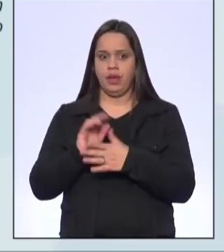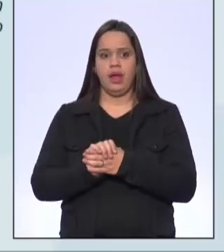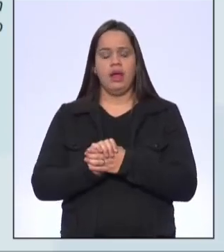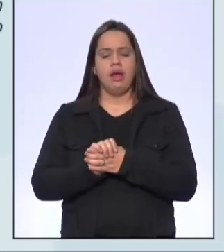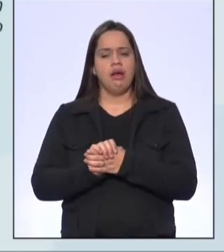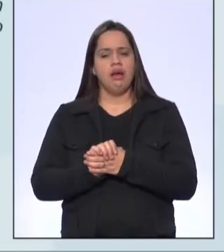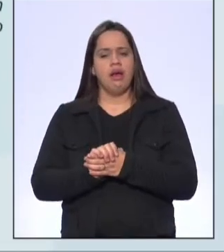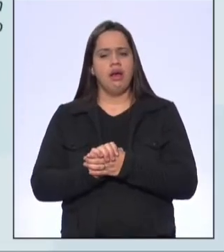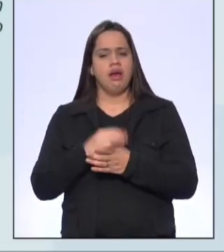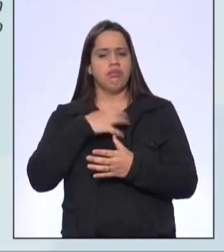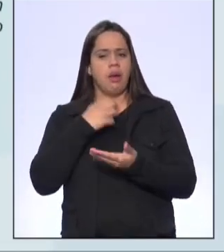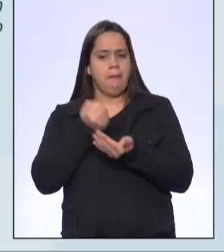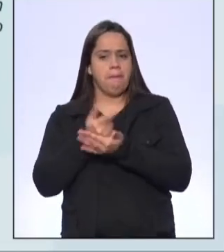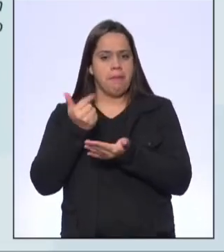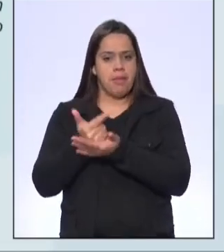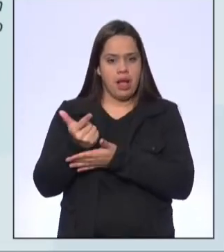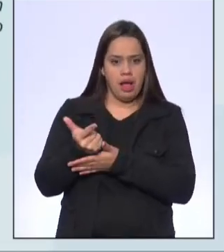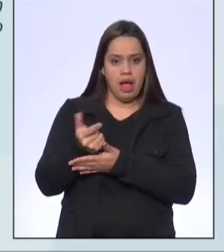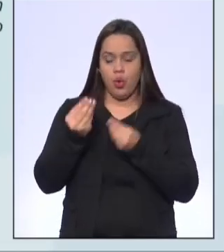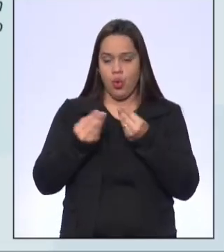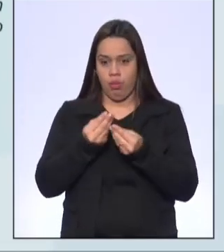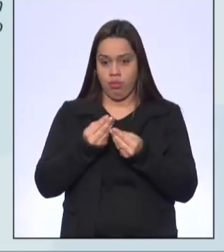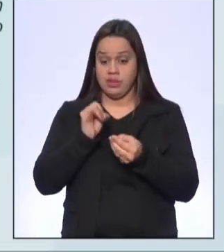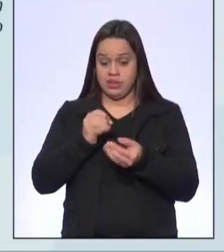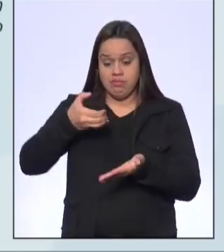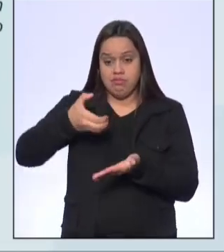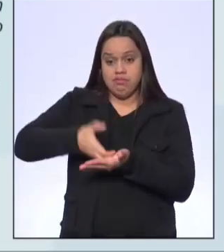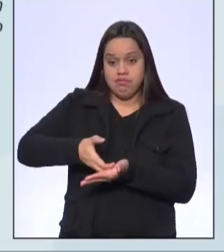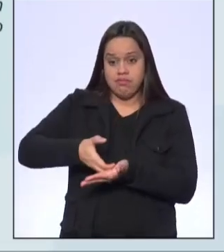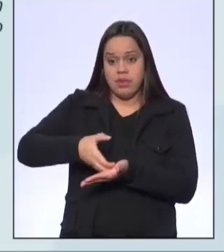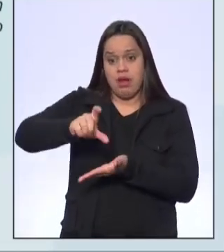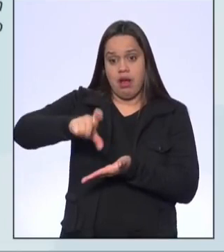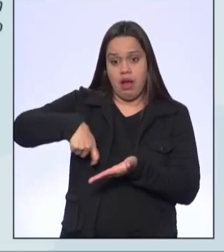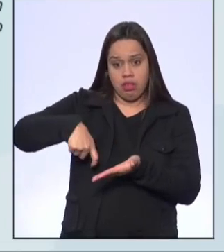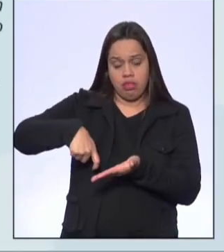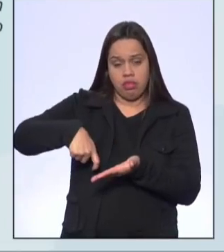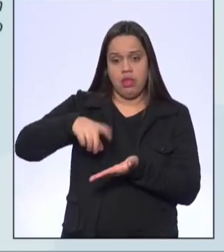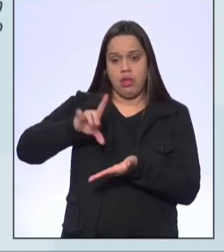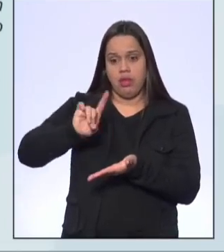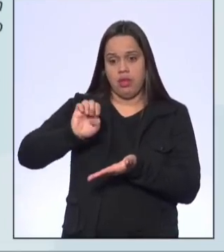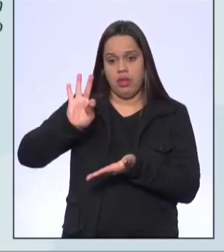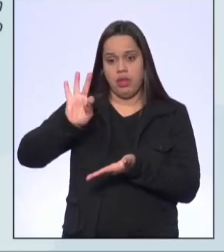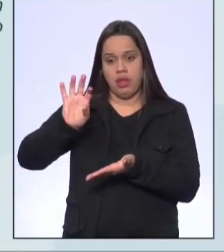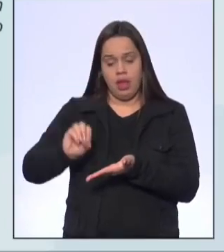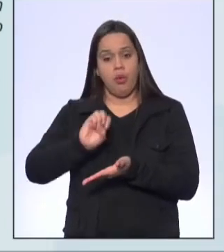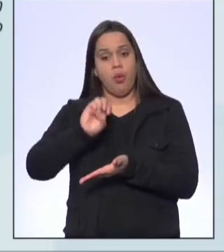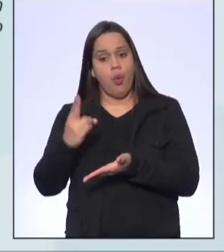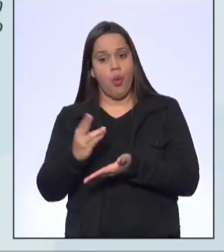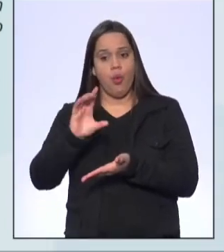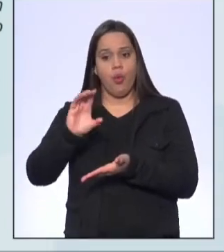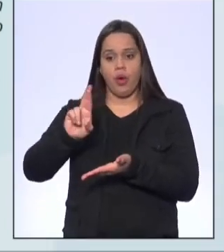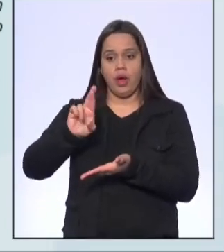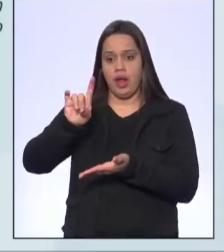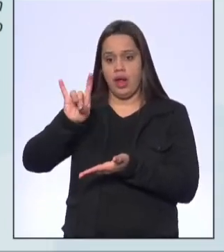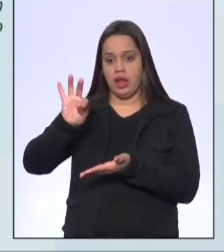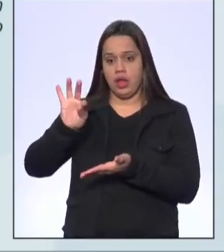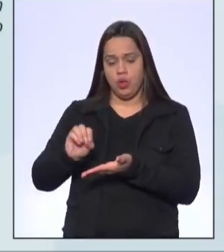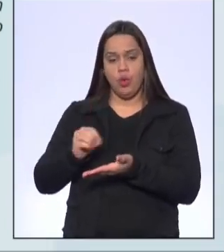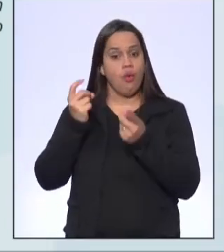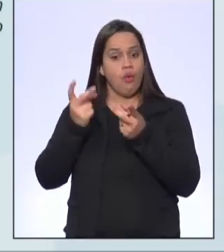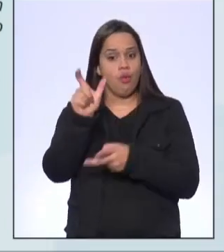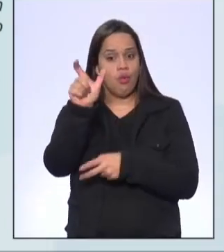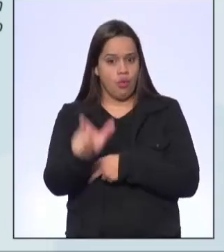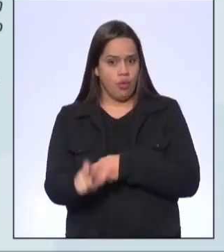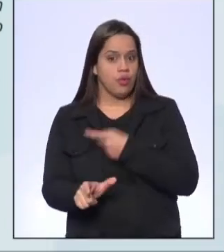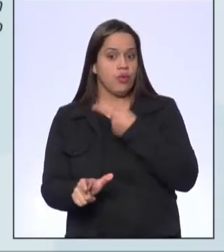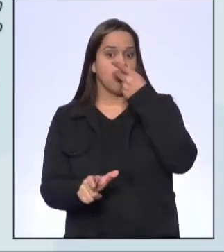de pagamentos eram as seguintes: em dinheiro, cartão de débito ou crédito. O vendedor da loja informou a